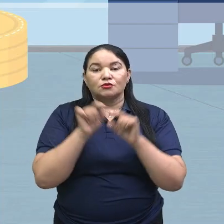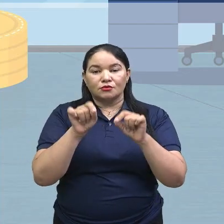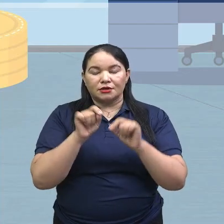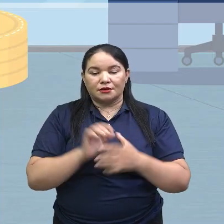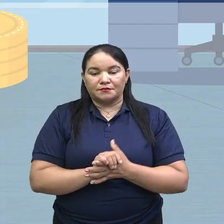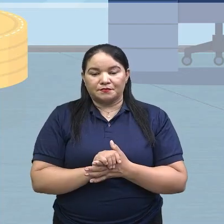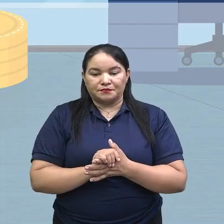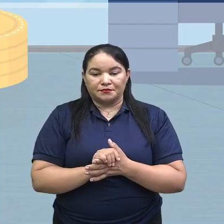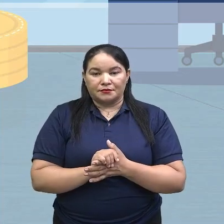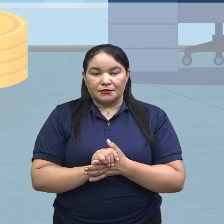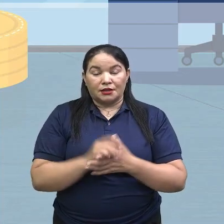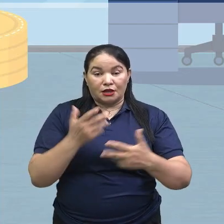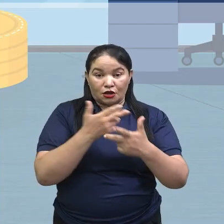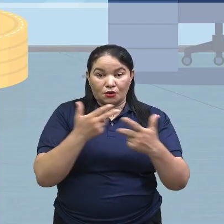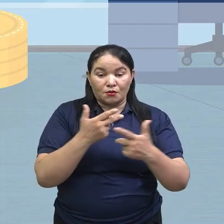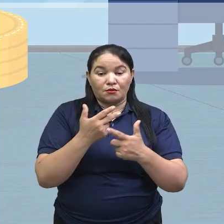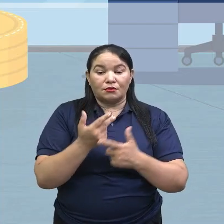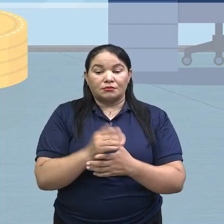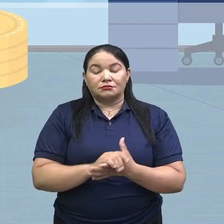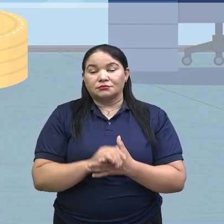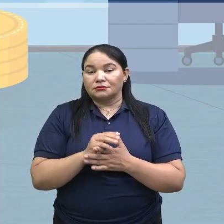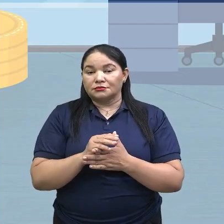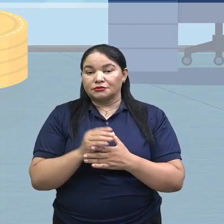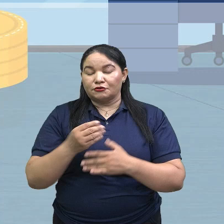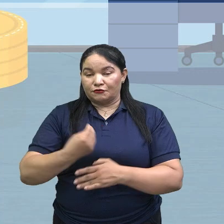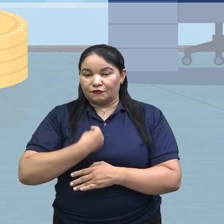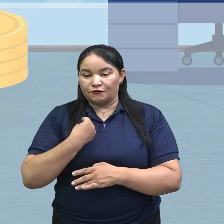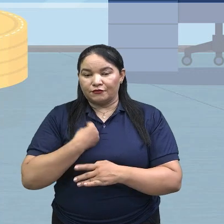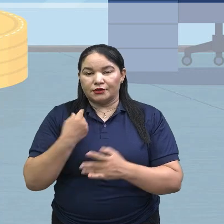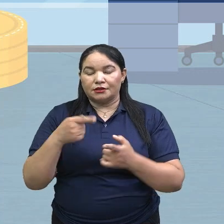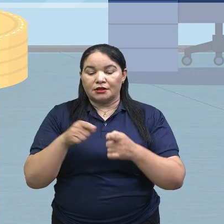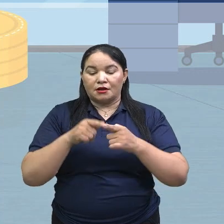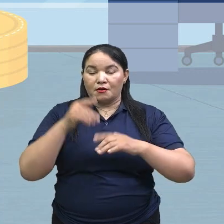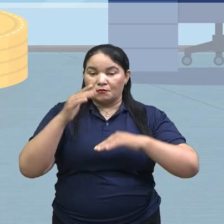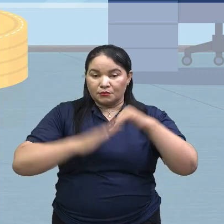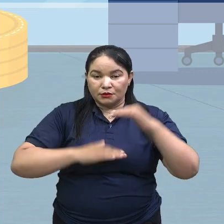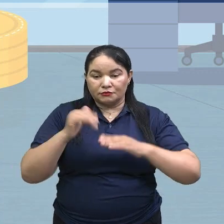às oportunidades, o que determina suas